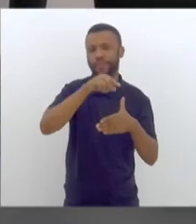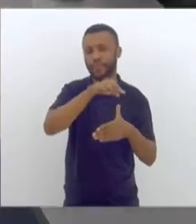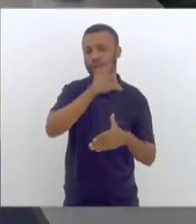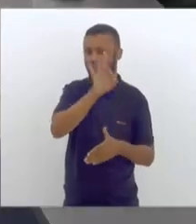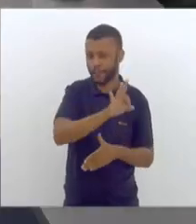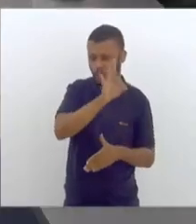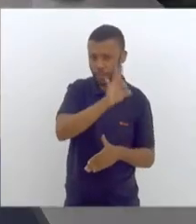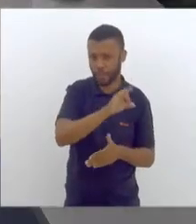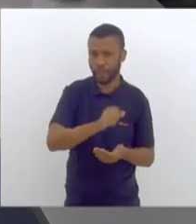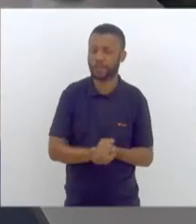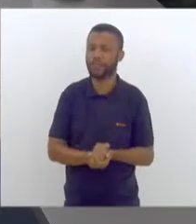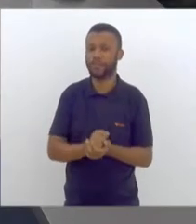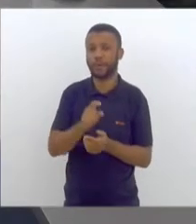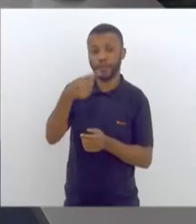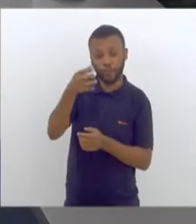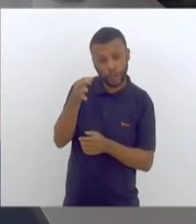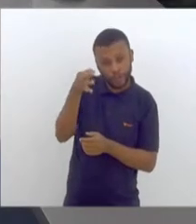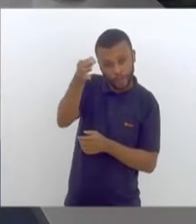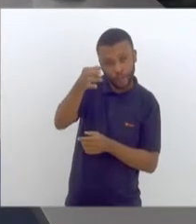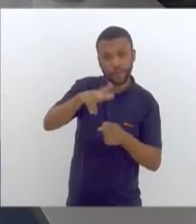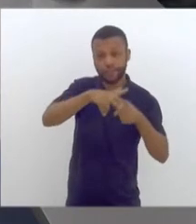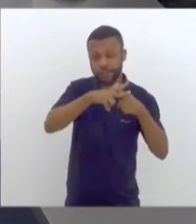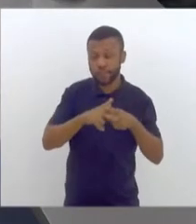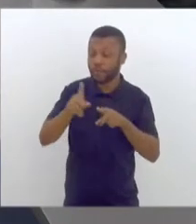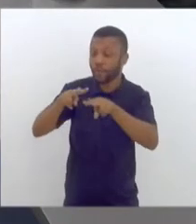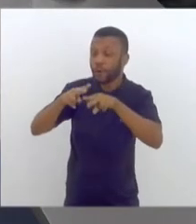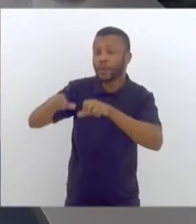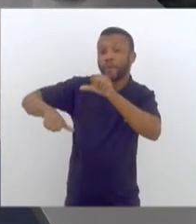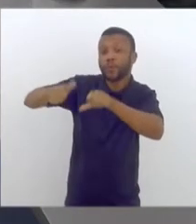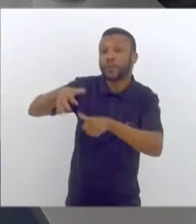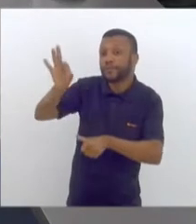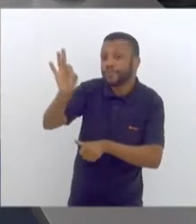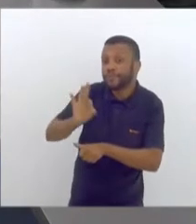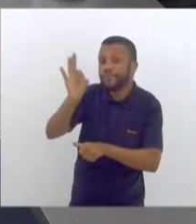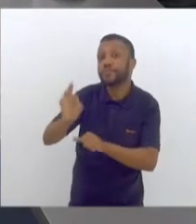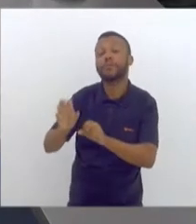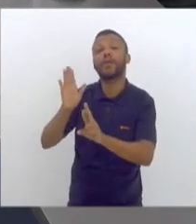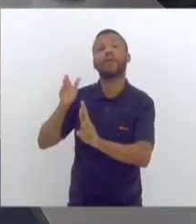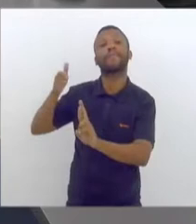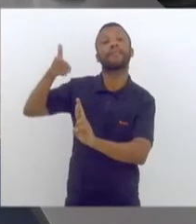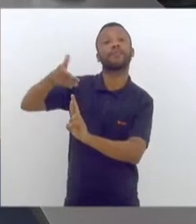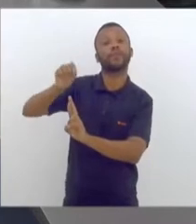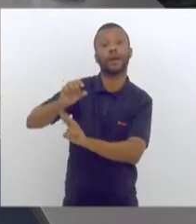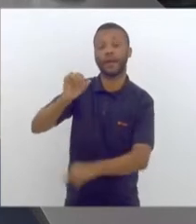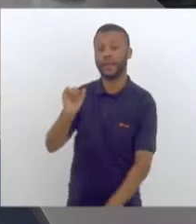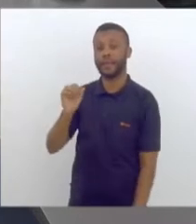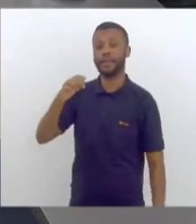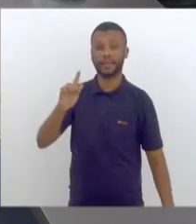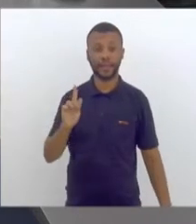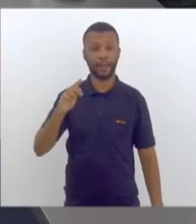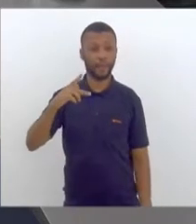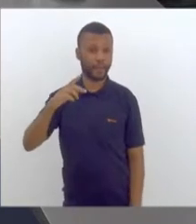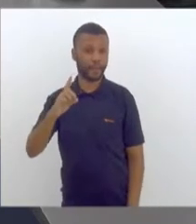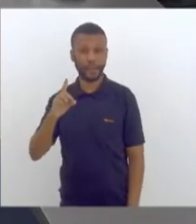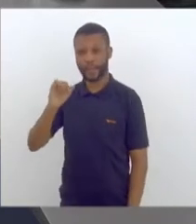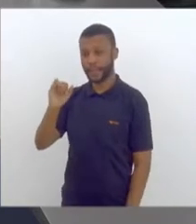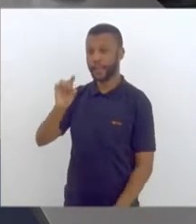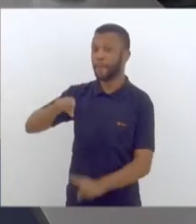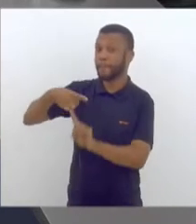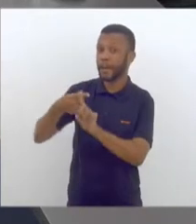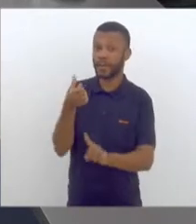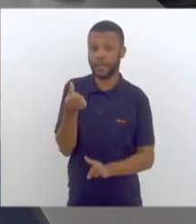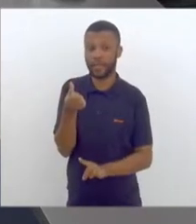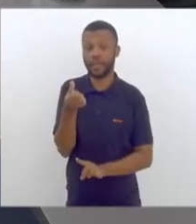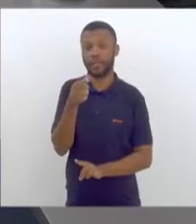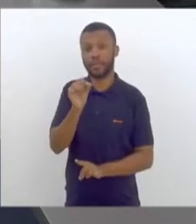então você tá falando que foi pela mudança do indexador no tocante o igp-gpdi + 6